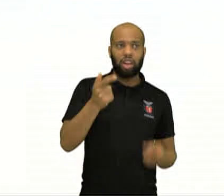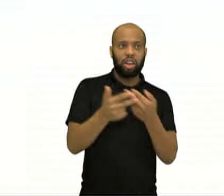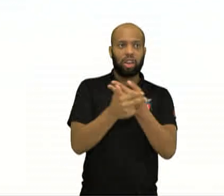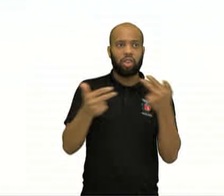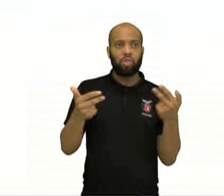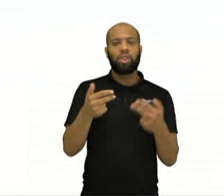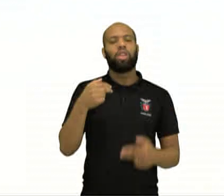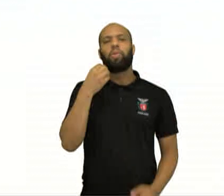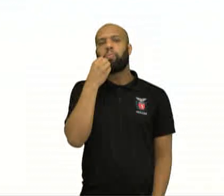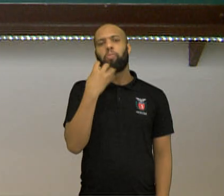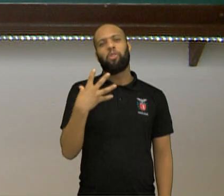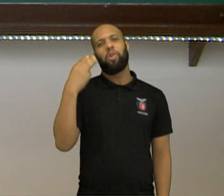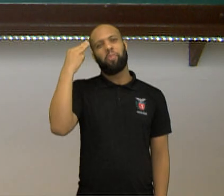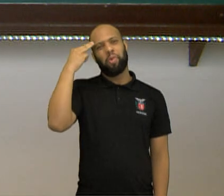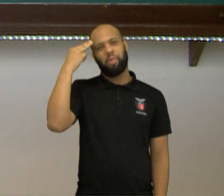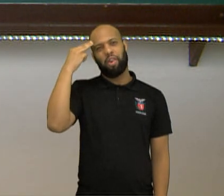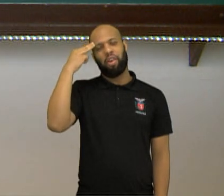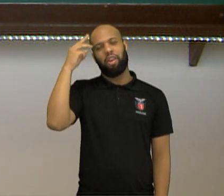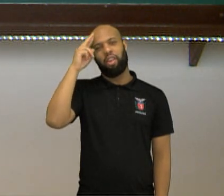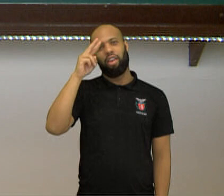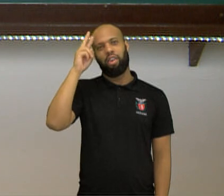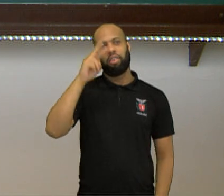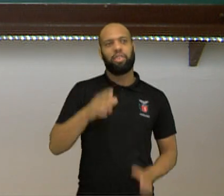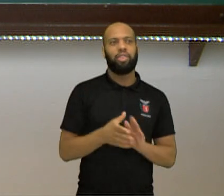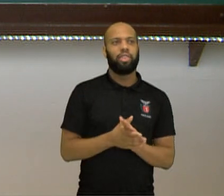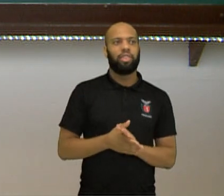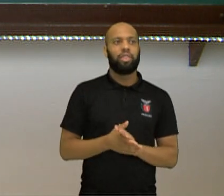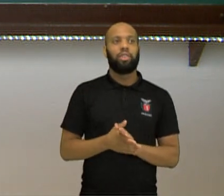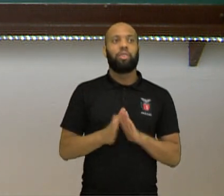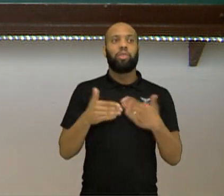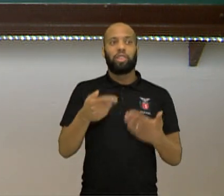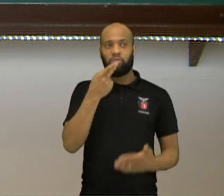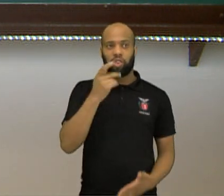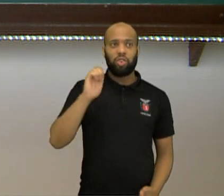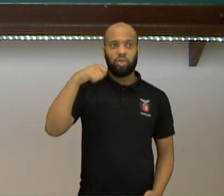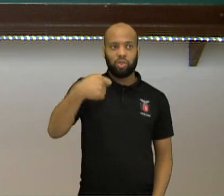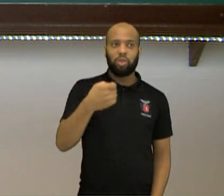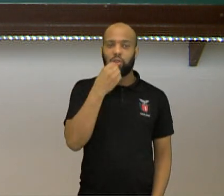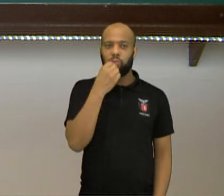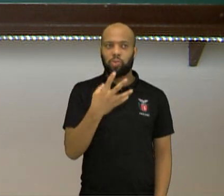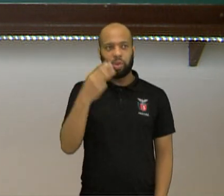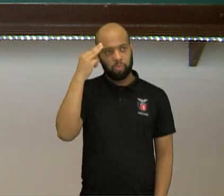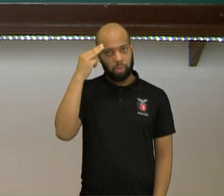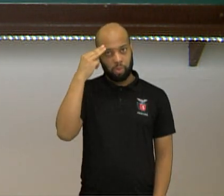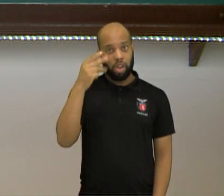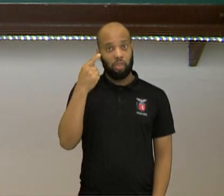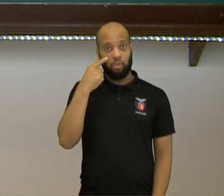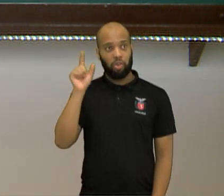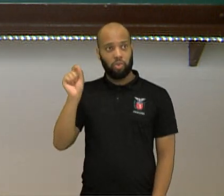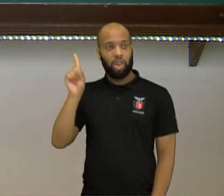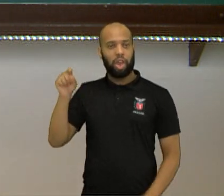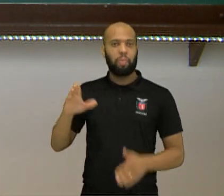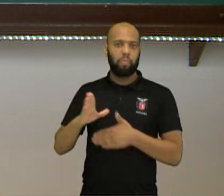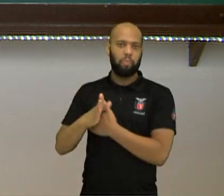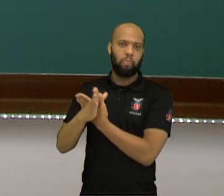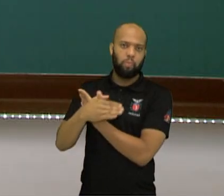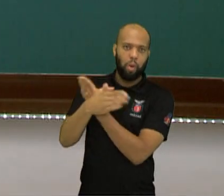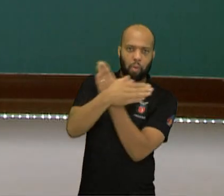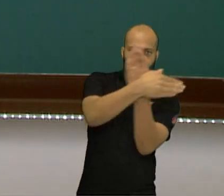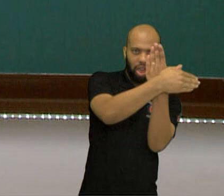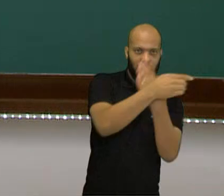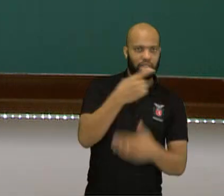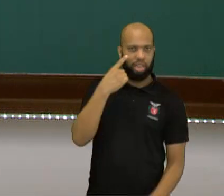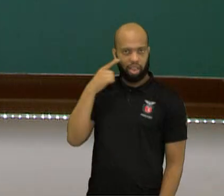De boas memórias. E falando em boas memórias, olha só, essa borboleta que está aqui, ela